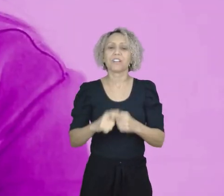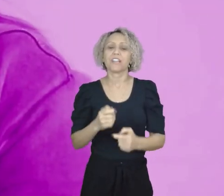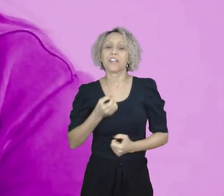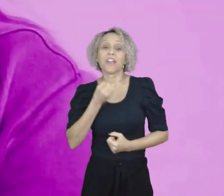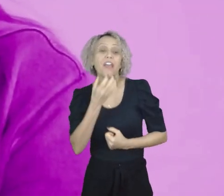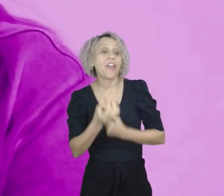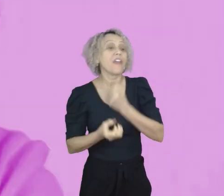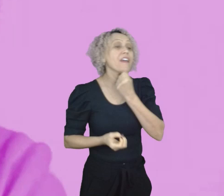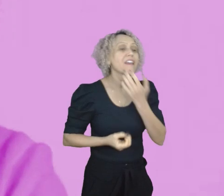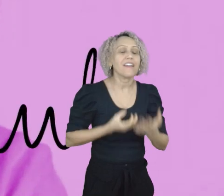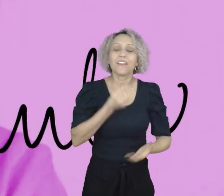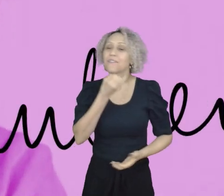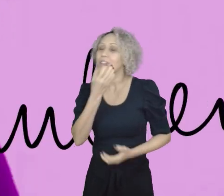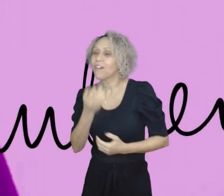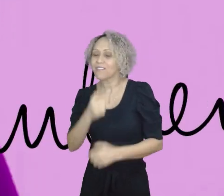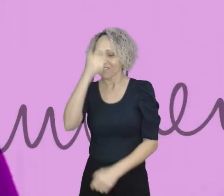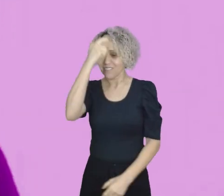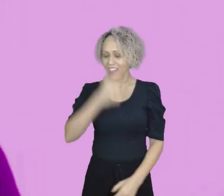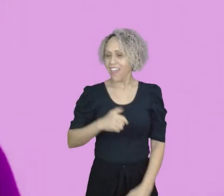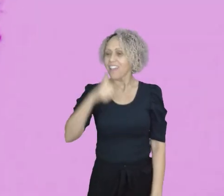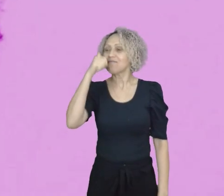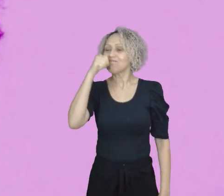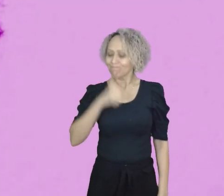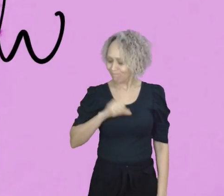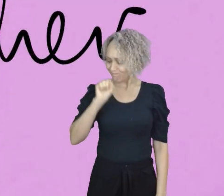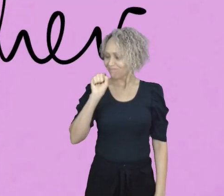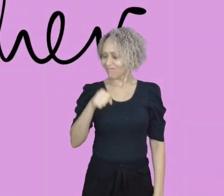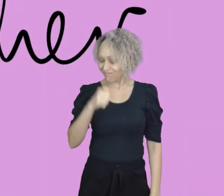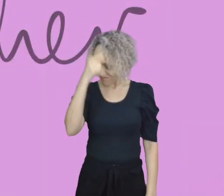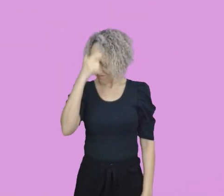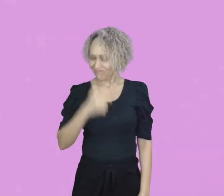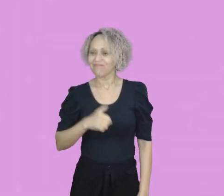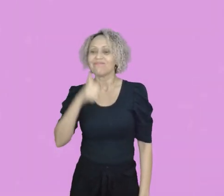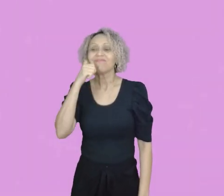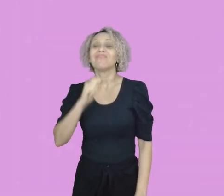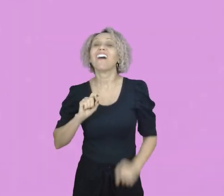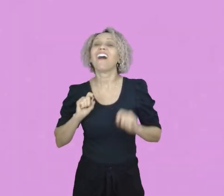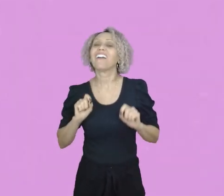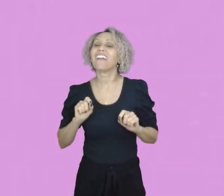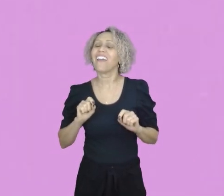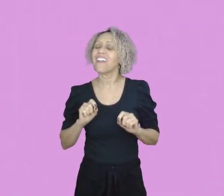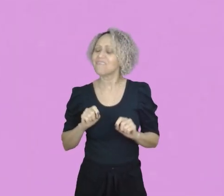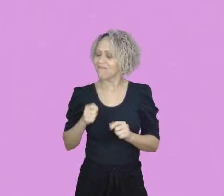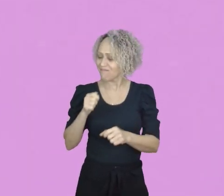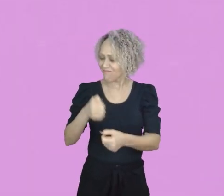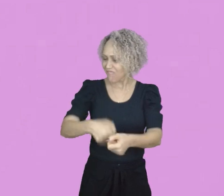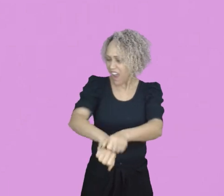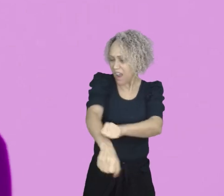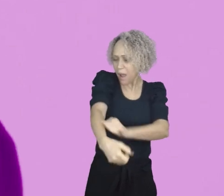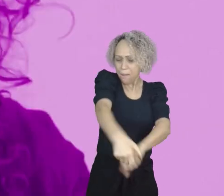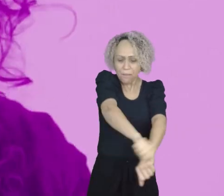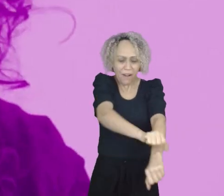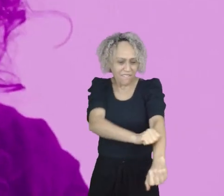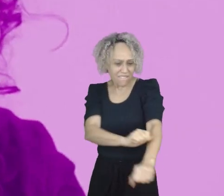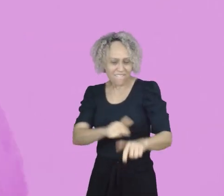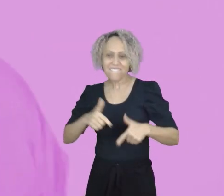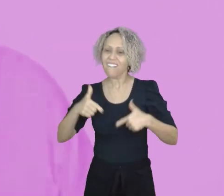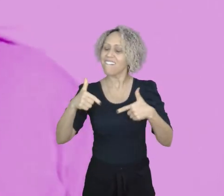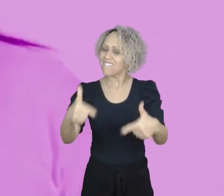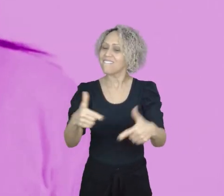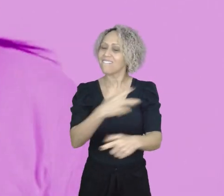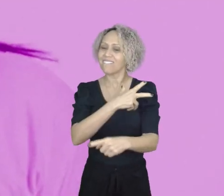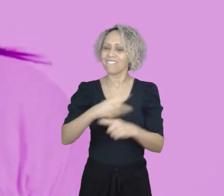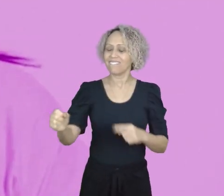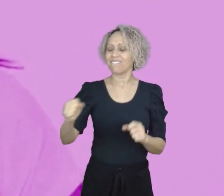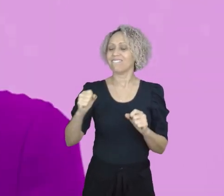Porque eu sou mulher pra fazer acontecer.